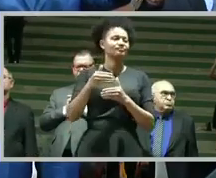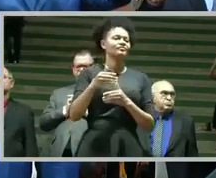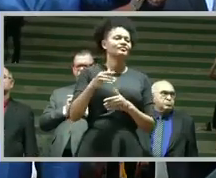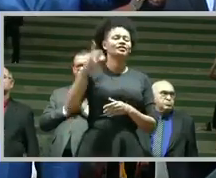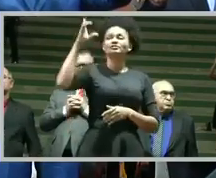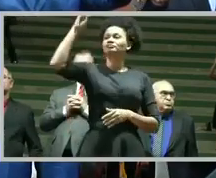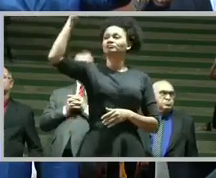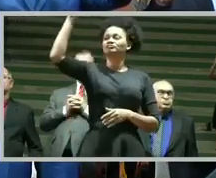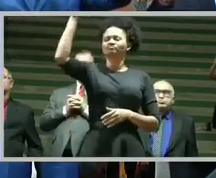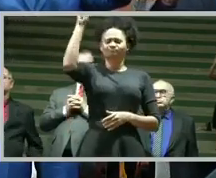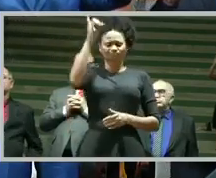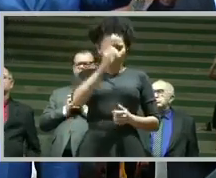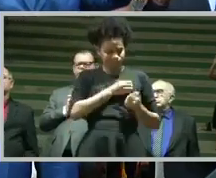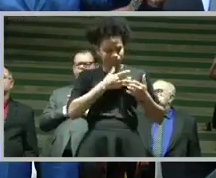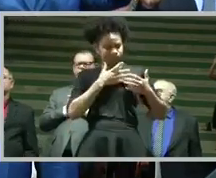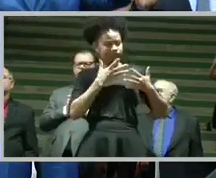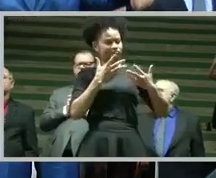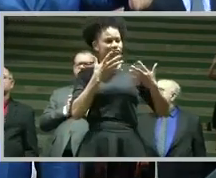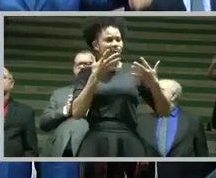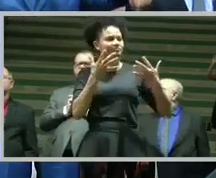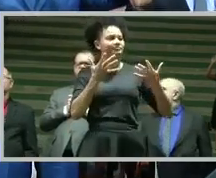aí agora.